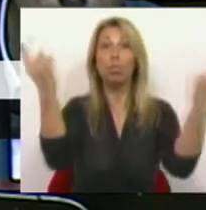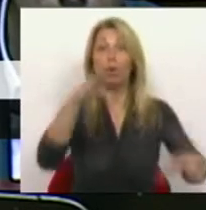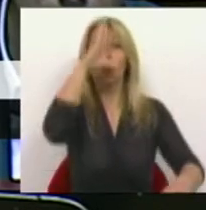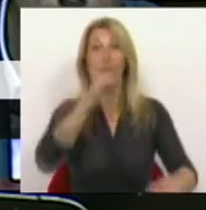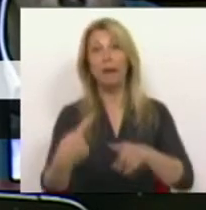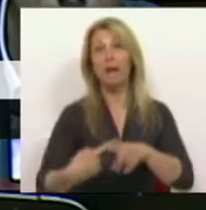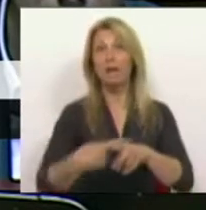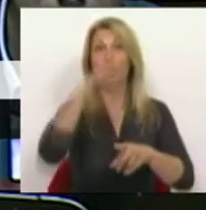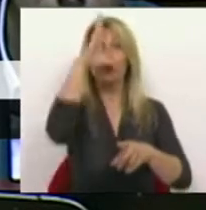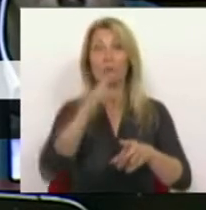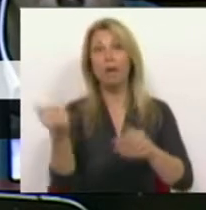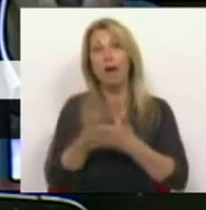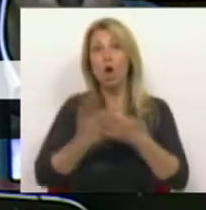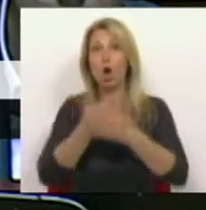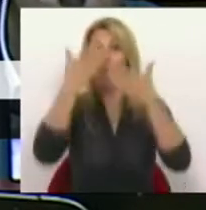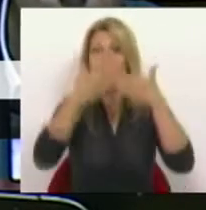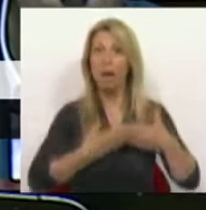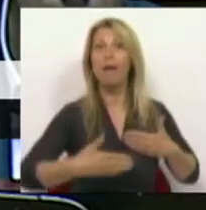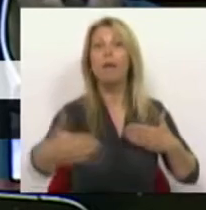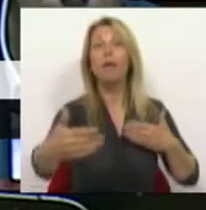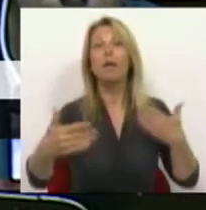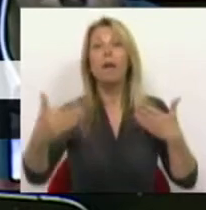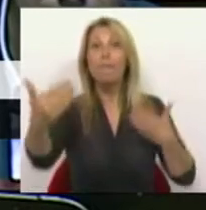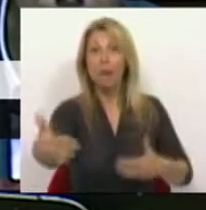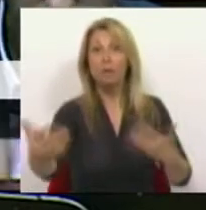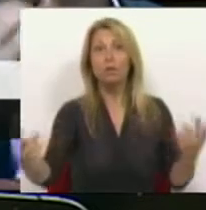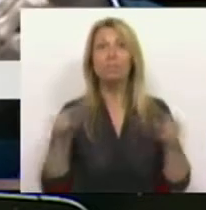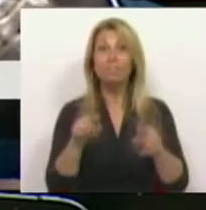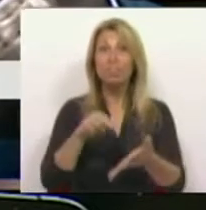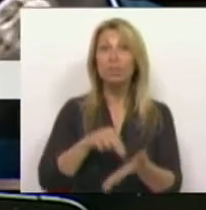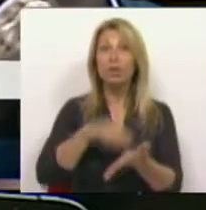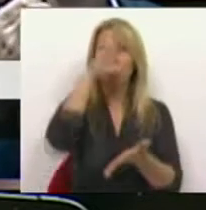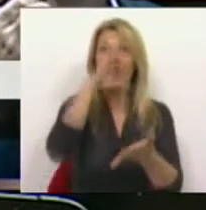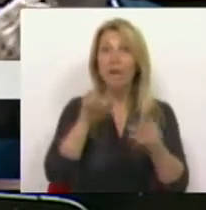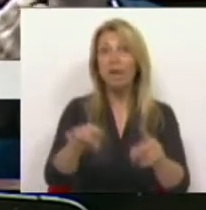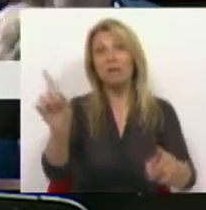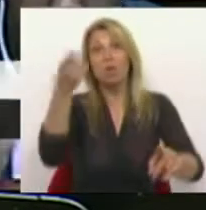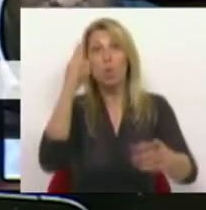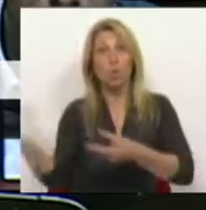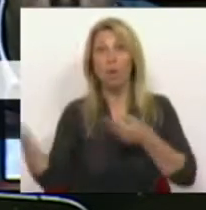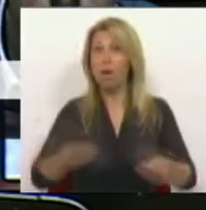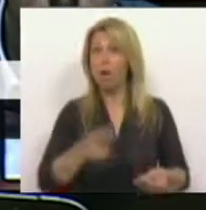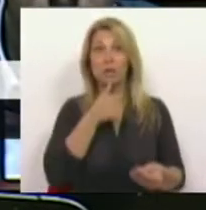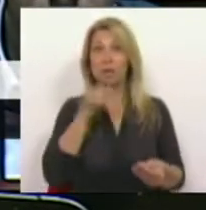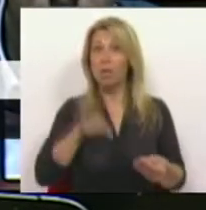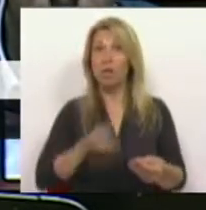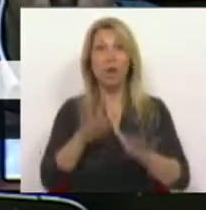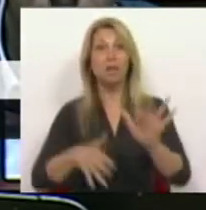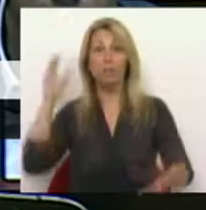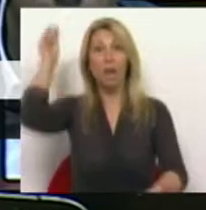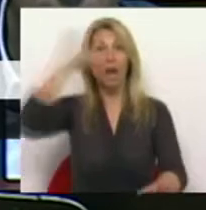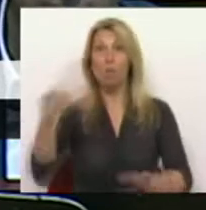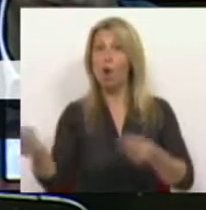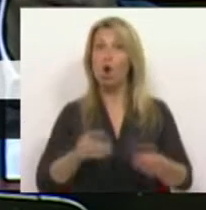economia no longo prazo. Essa não foi a posição do Governo, não trouxe essa decisão à Assembleia da República,